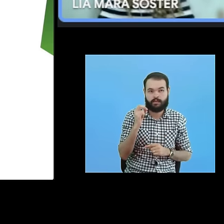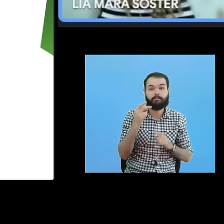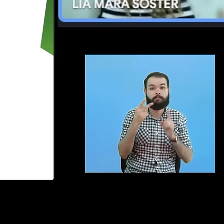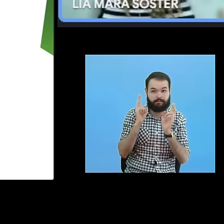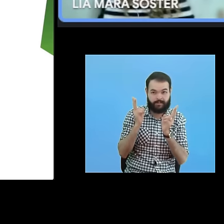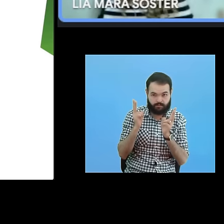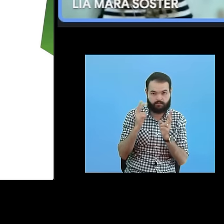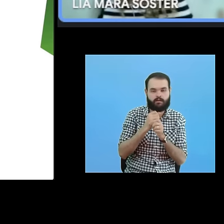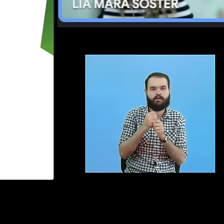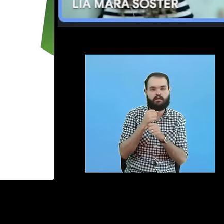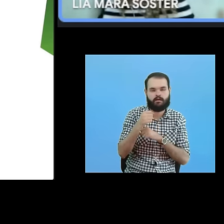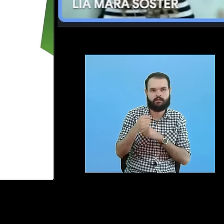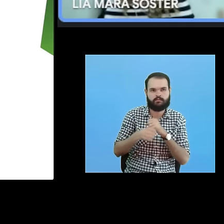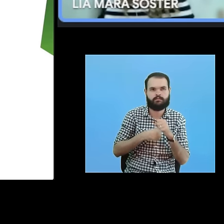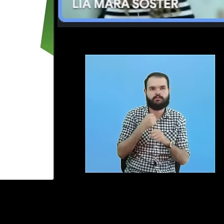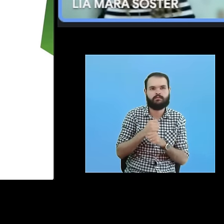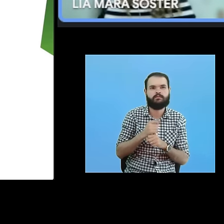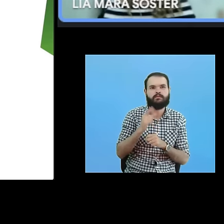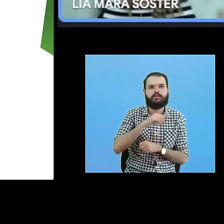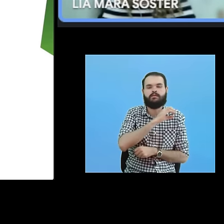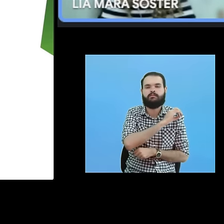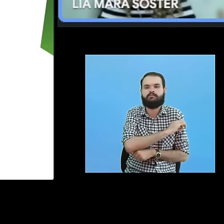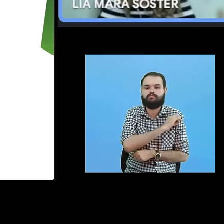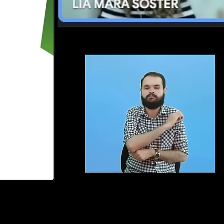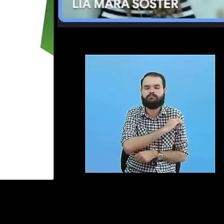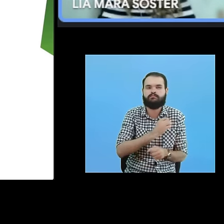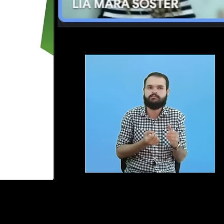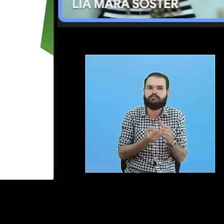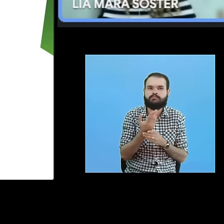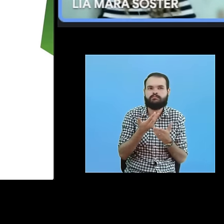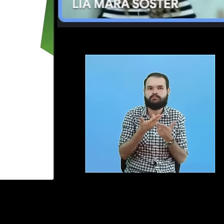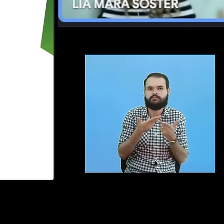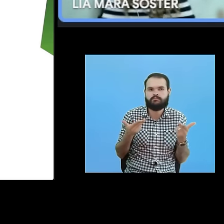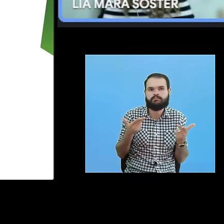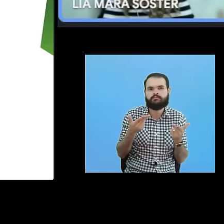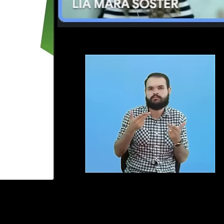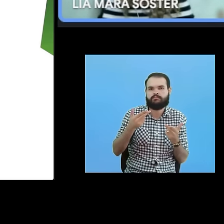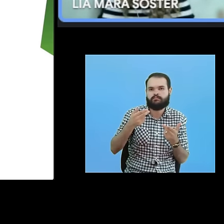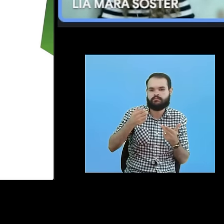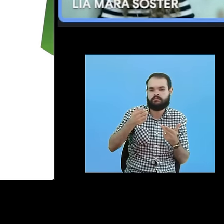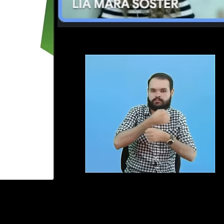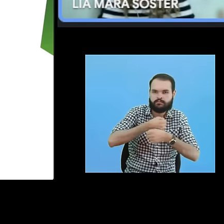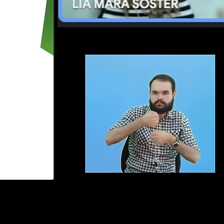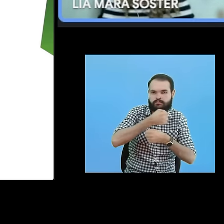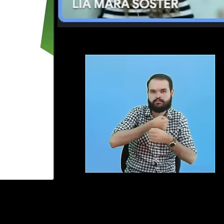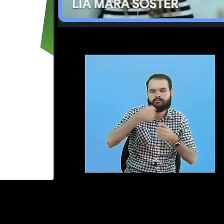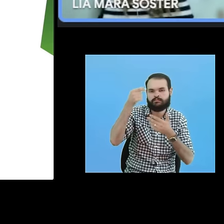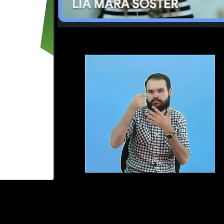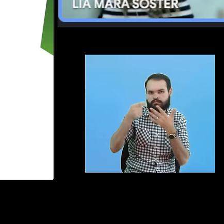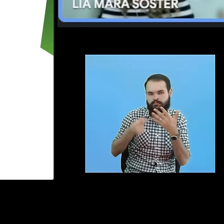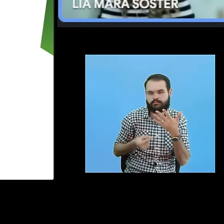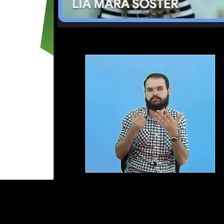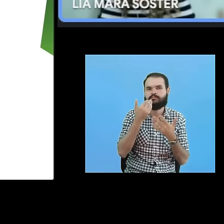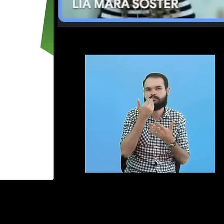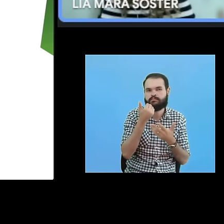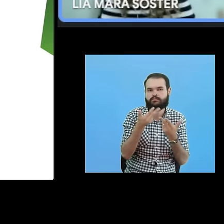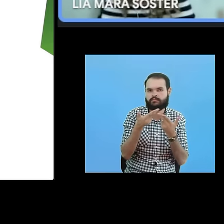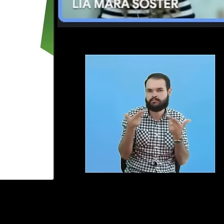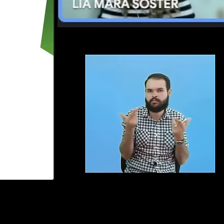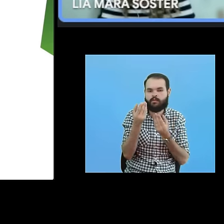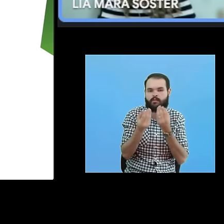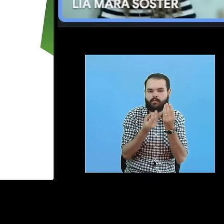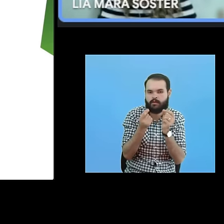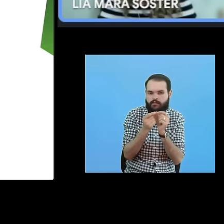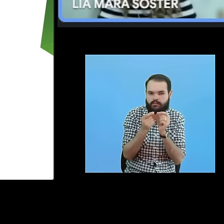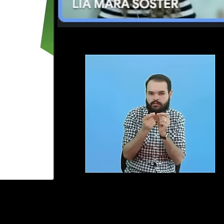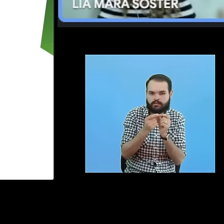alimentos, oficina essa que foi dedicada um tempo maior para trabalhar com as estratégias, né, de como realizar